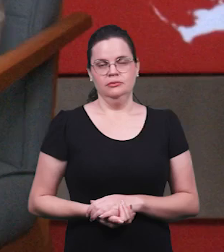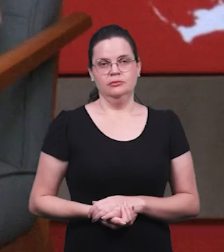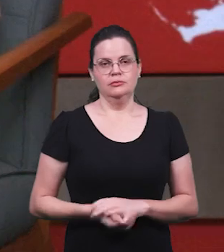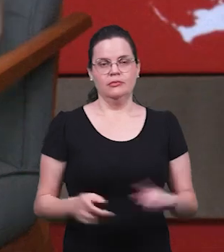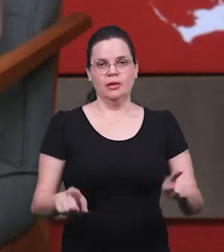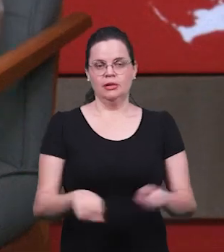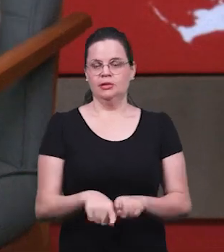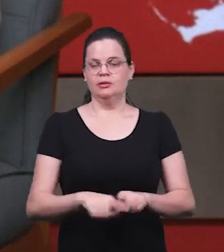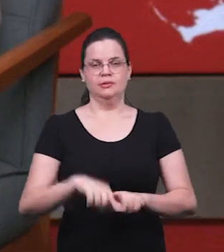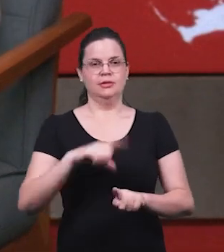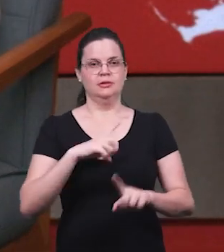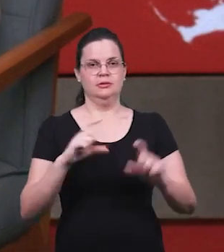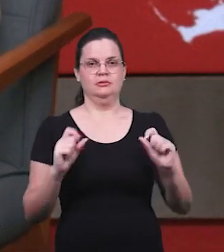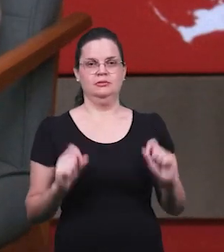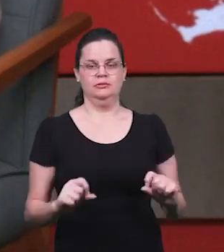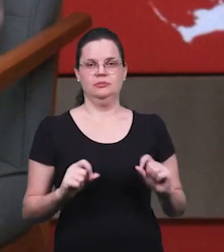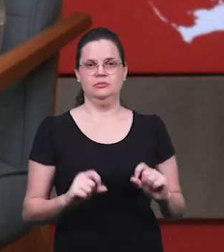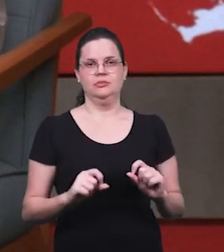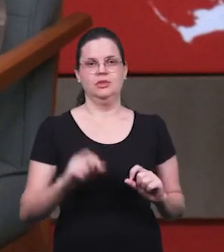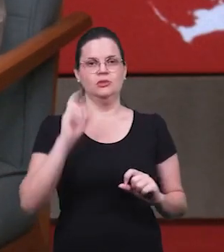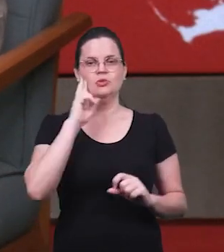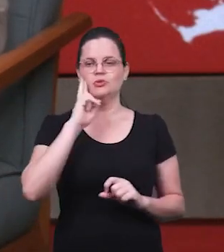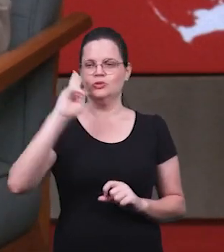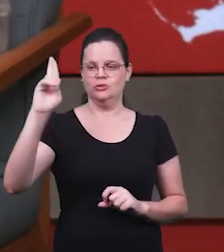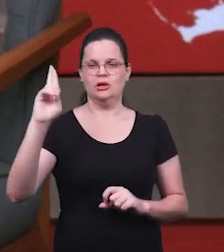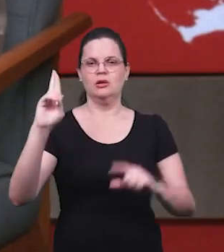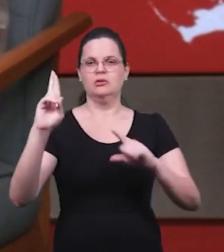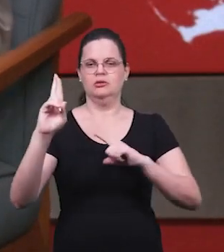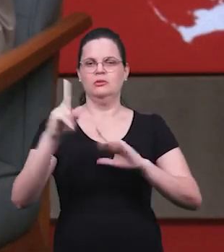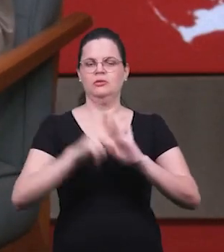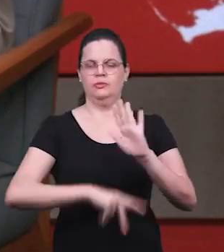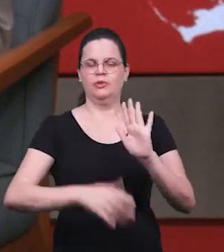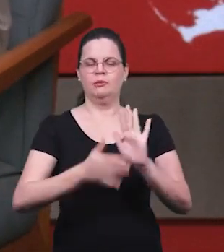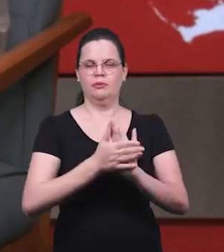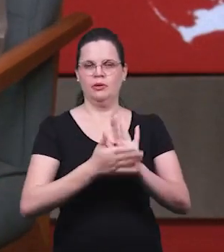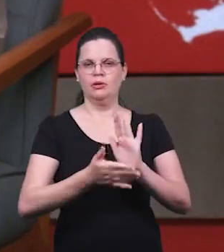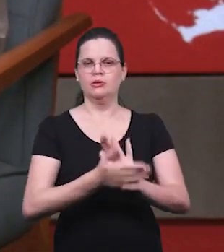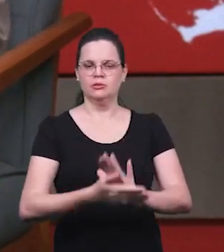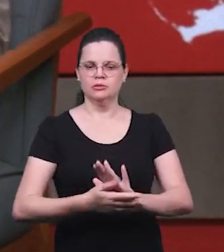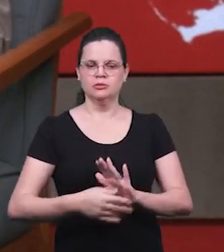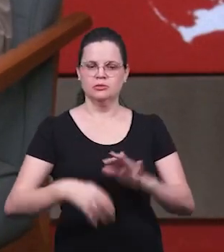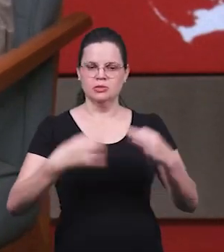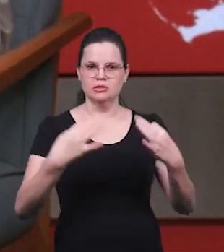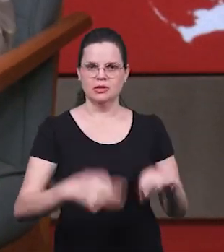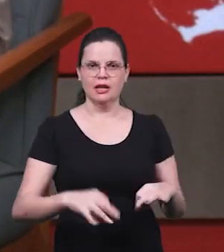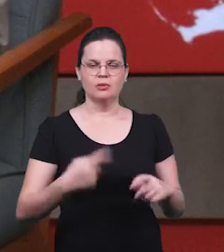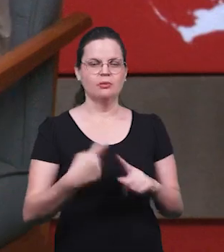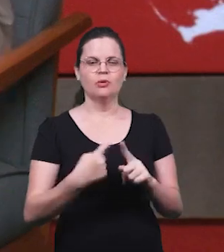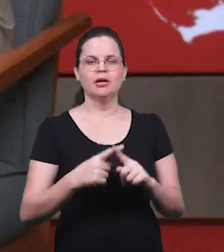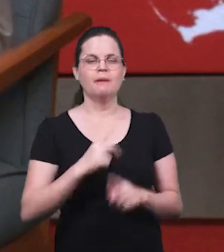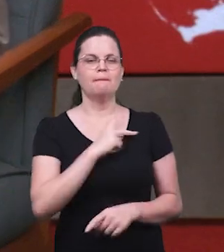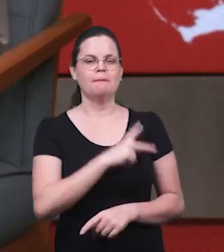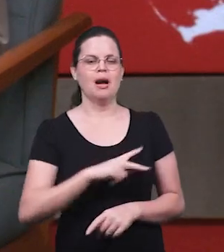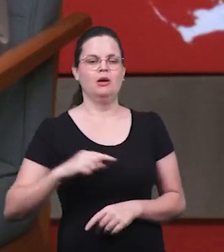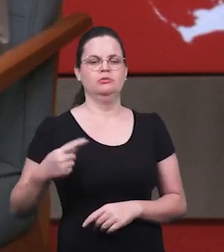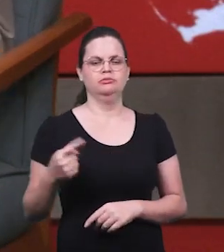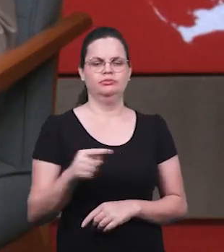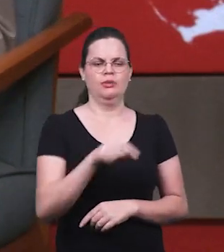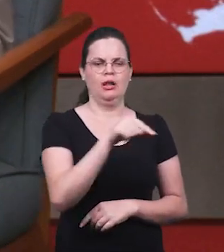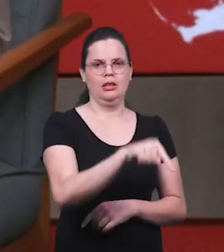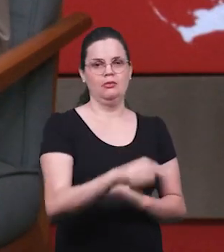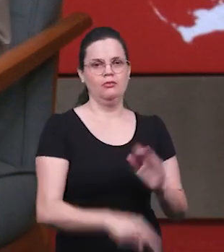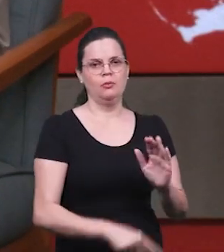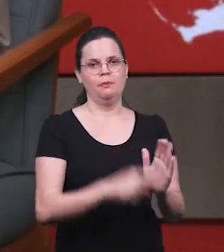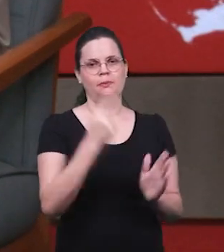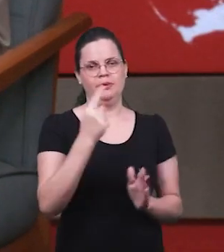claro que havia um propósito de Deus nisso aí, claro, o Espírito Santo tinha um propósito, porque Éfeso era a